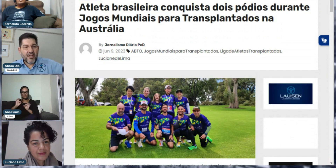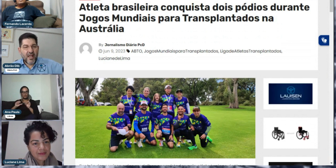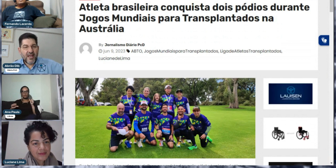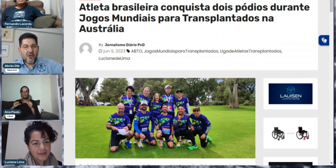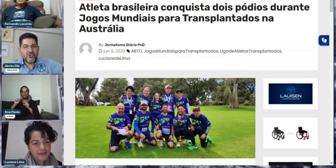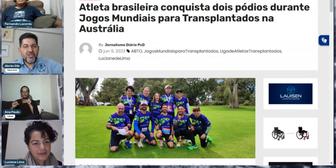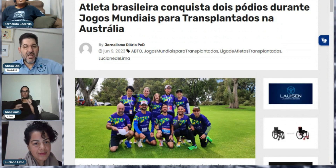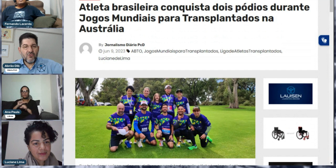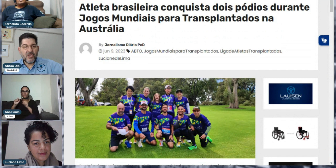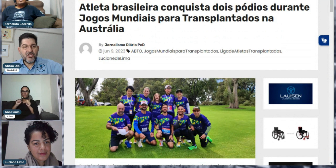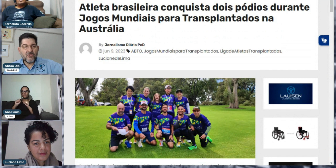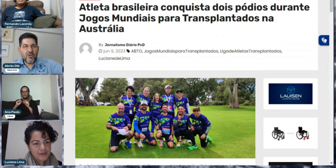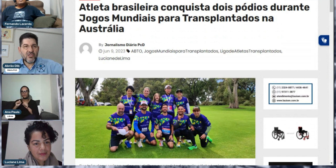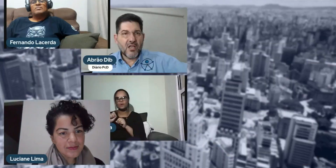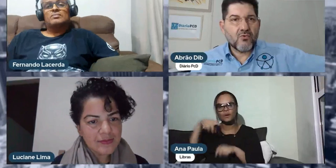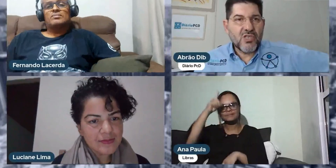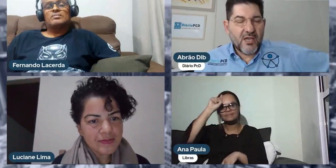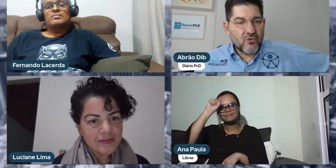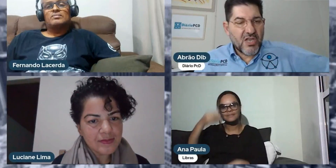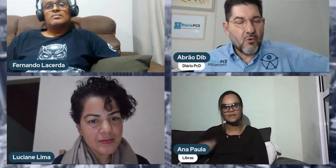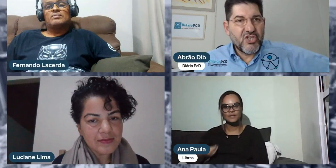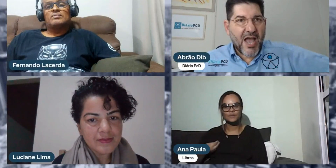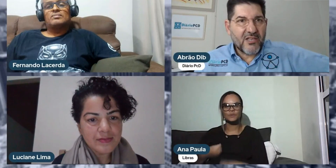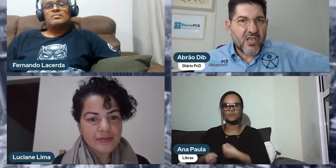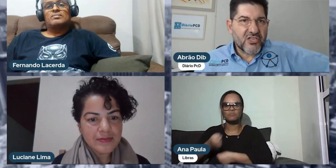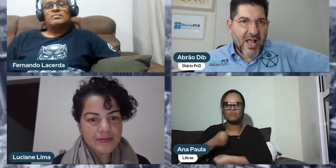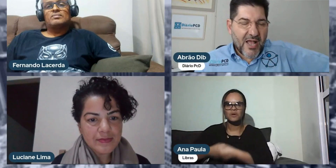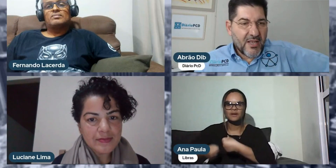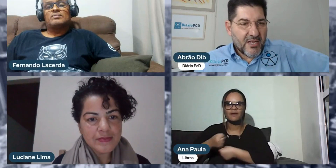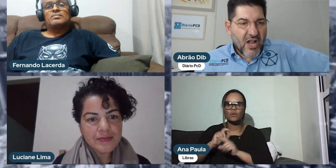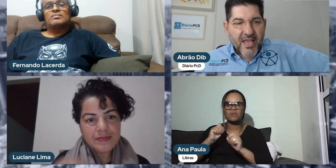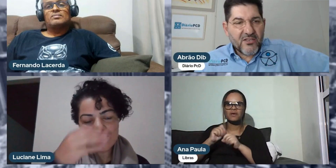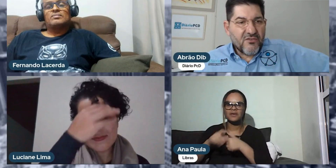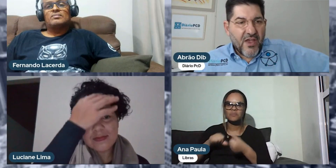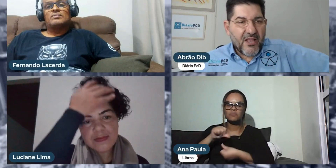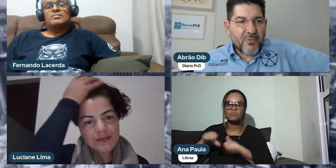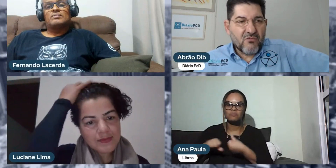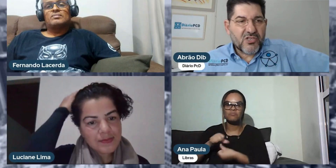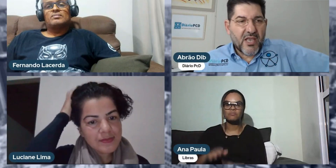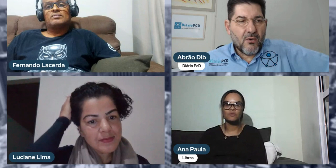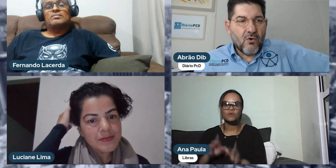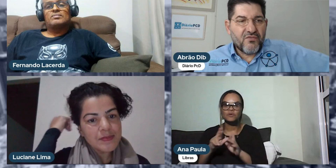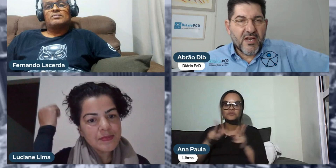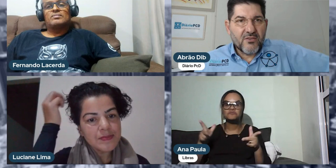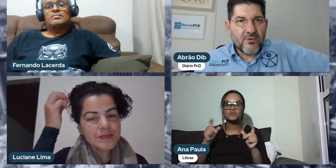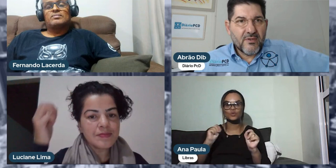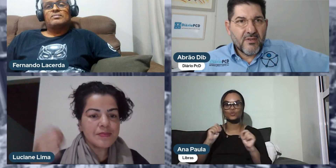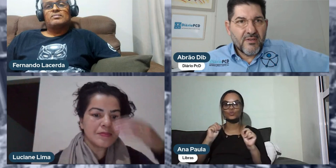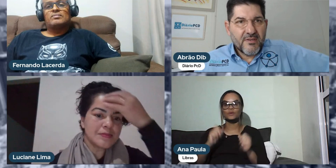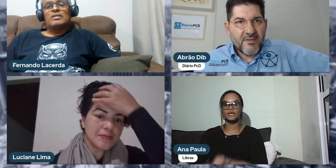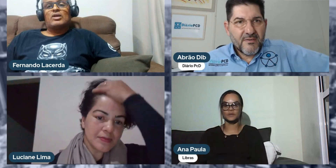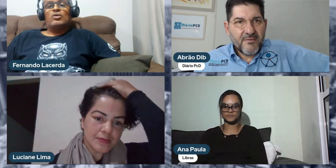você daquela rotina que você tinha durante tantos anos de hemodiálise? O que que já é de diferente pra você, Fernando?